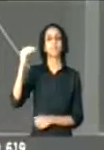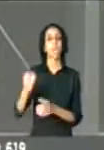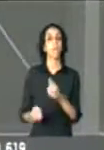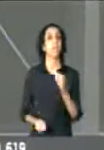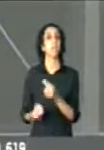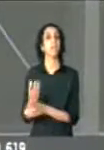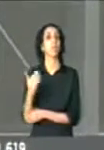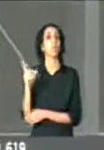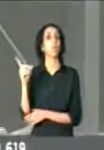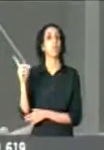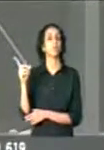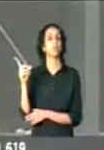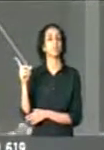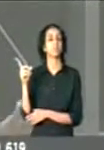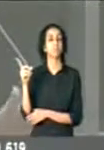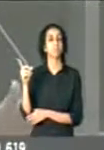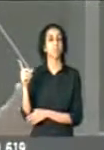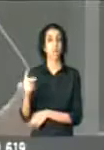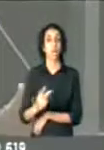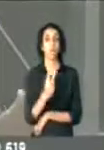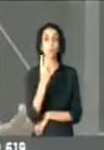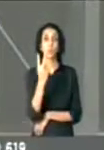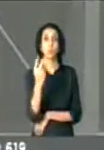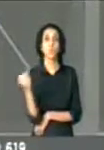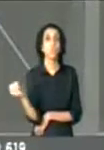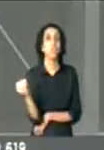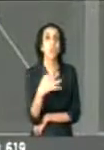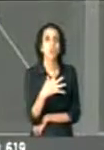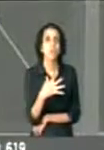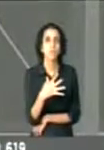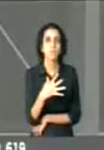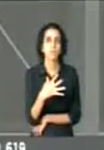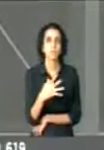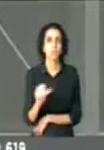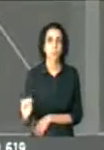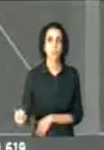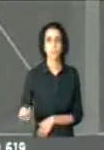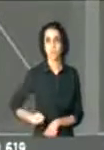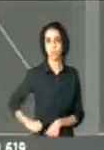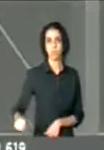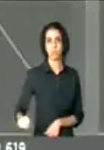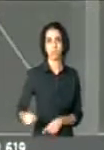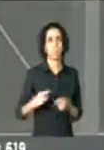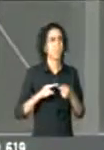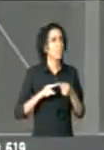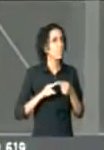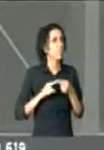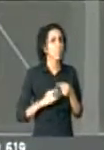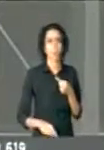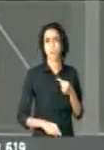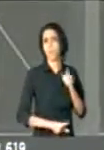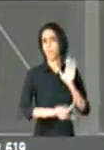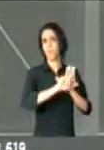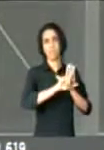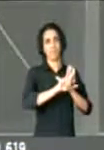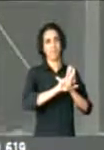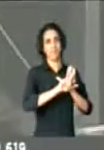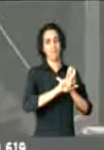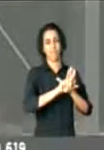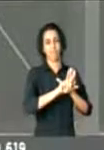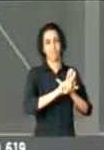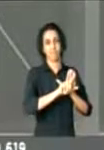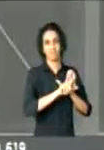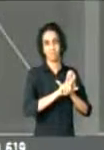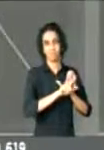ele já criou, o Supremo, 2 novas hipóteses de aborto, que não estão nas leis,